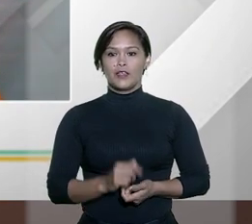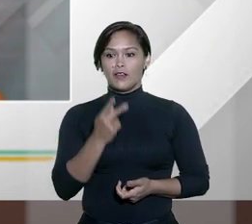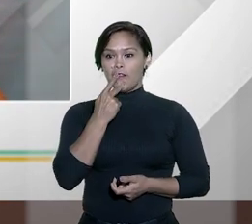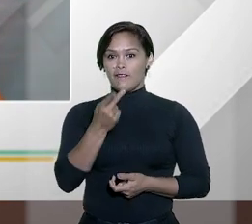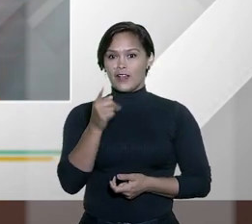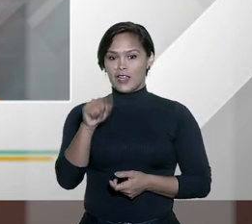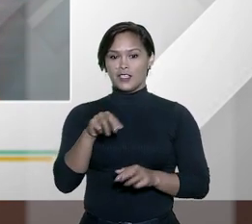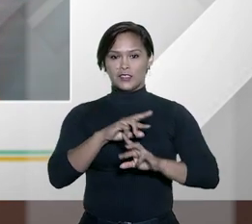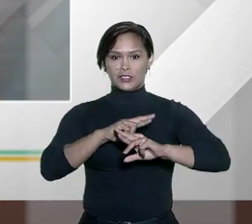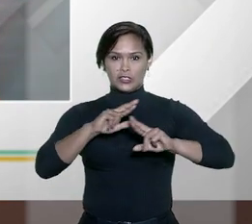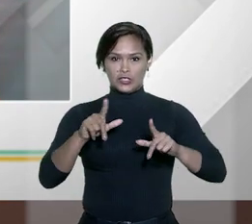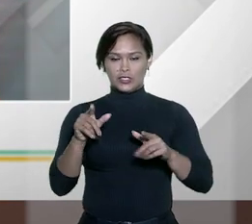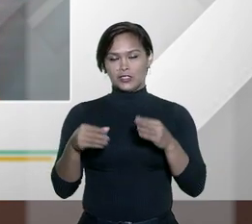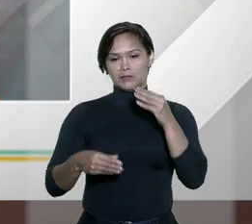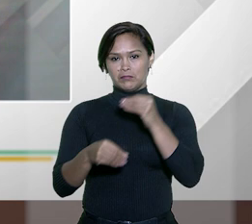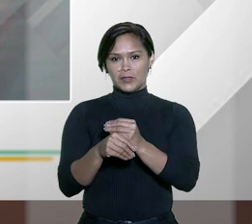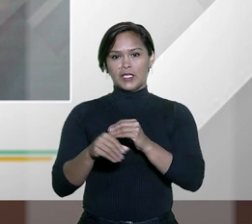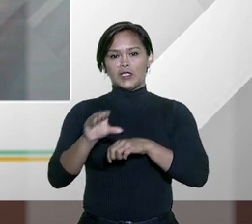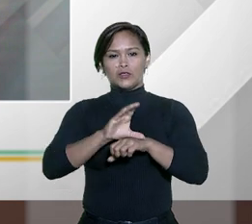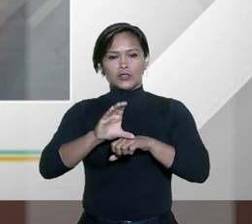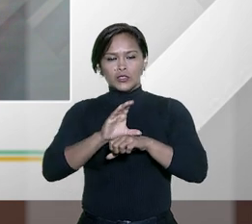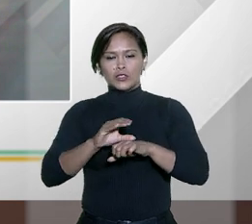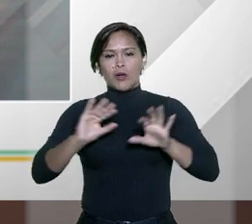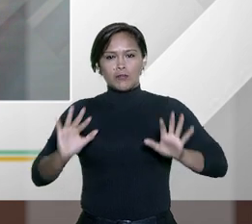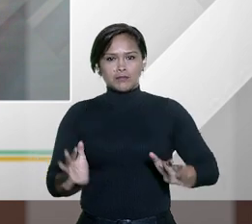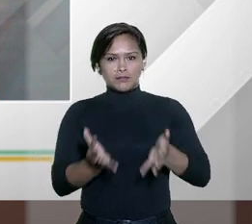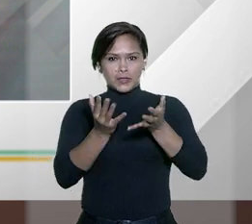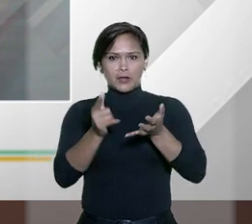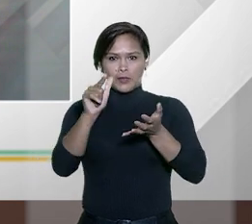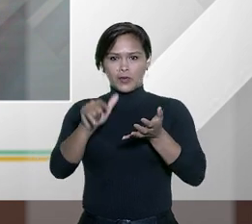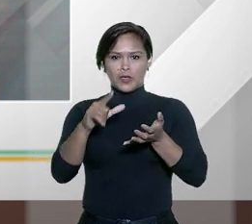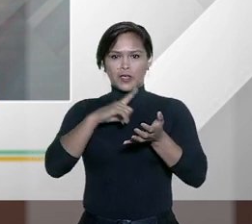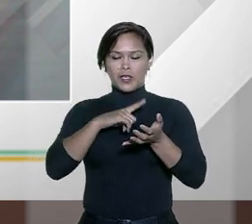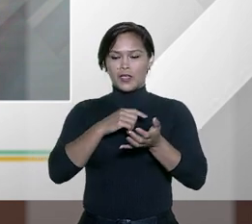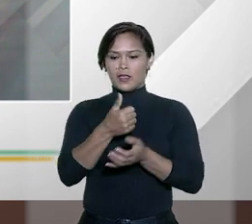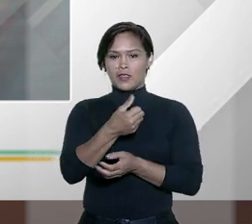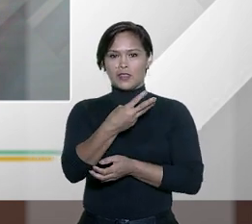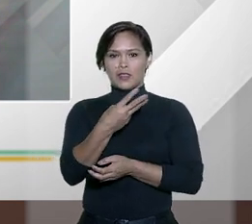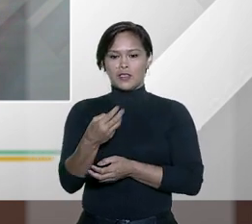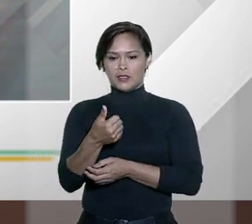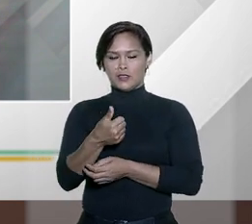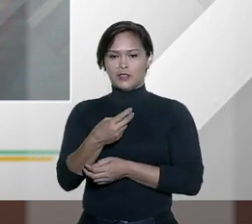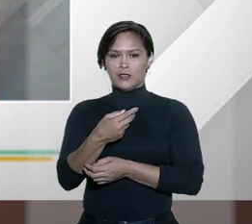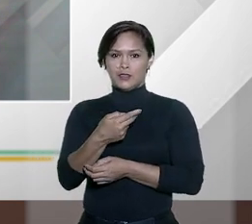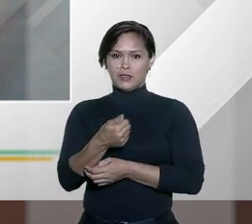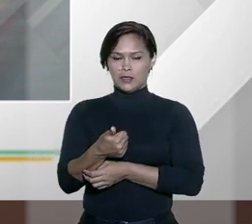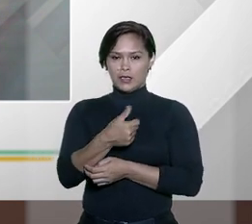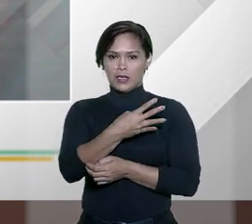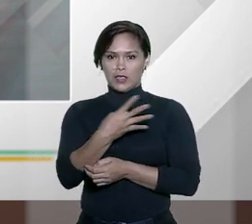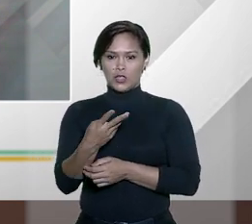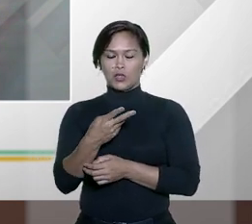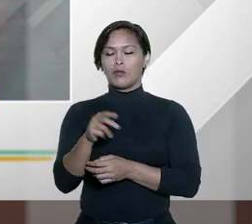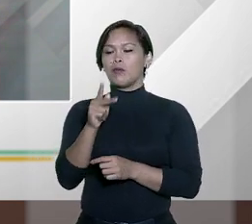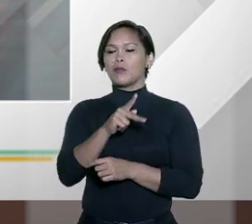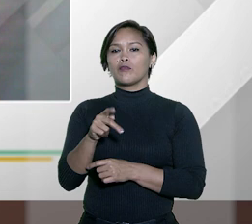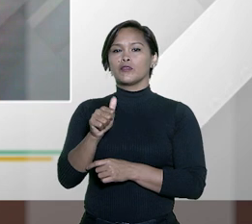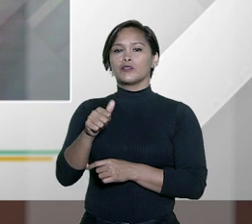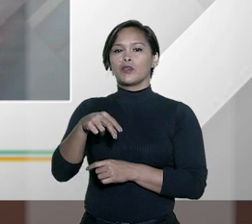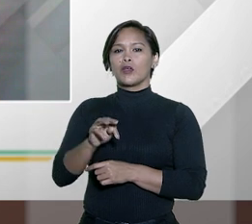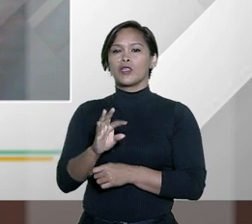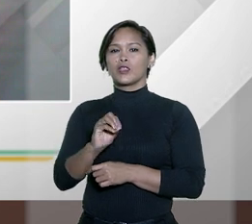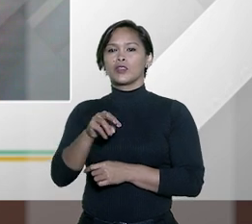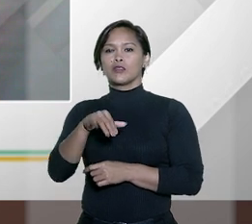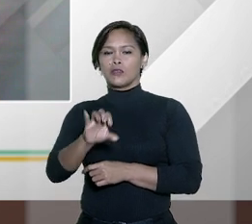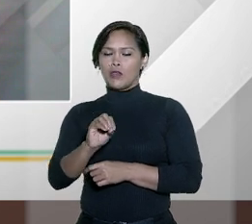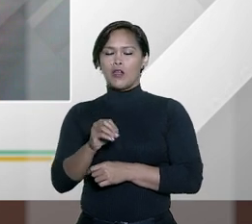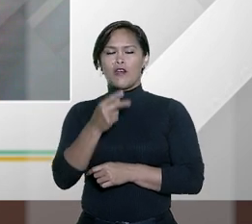Falando então dessas emendas constitucionais recentemente promulgadas, a 113, 114, professor Antônio Antunes,